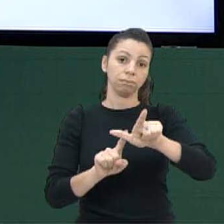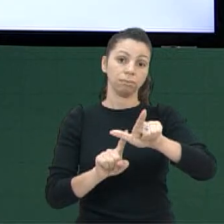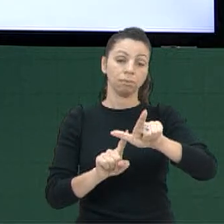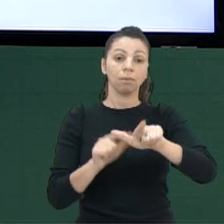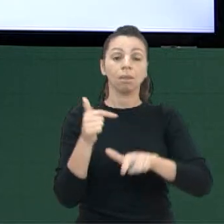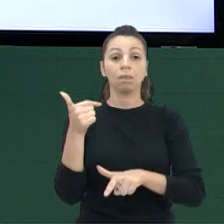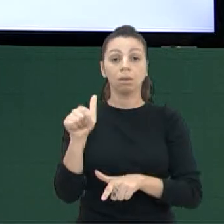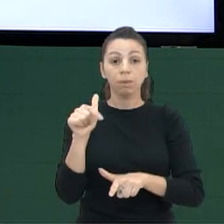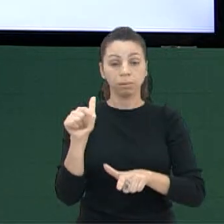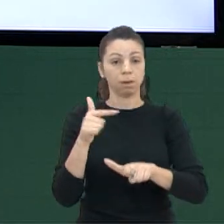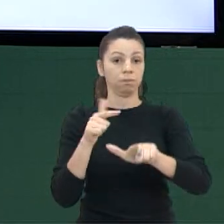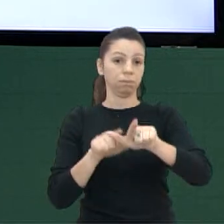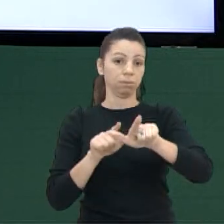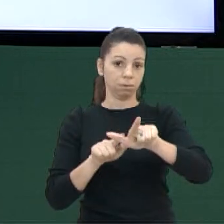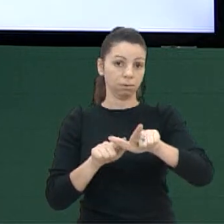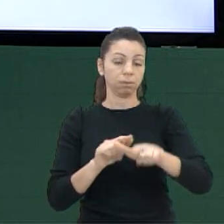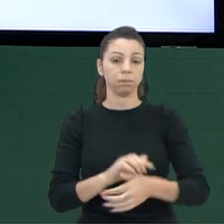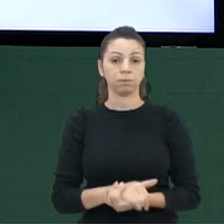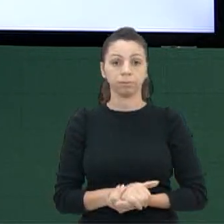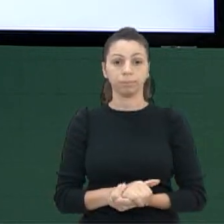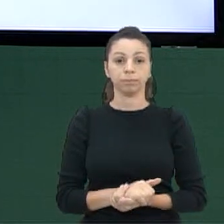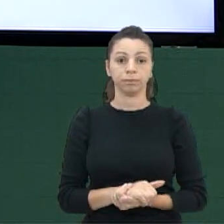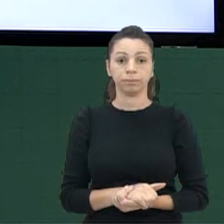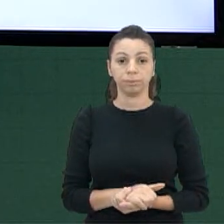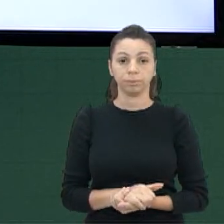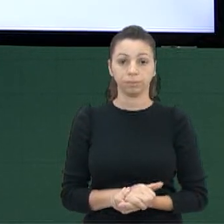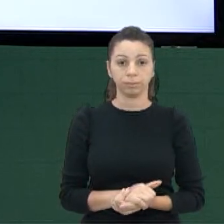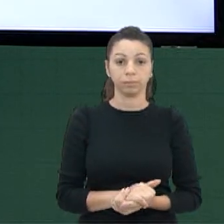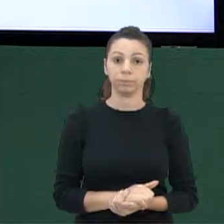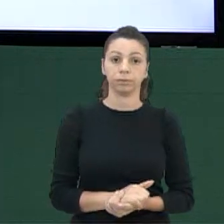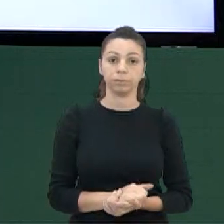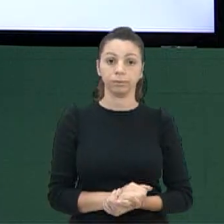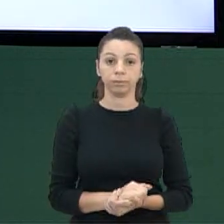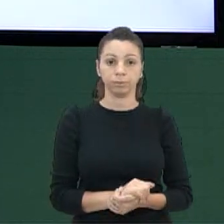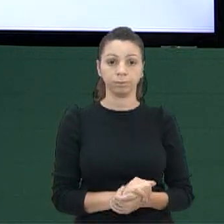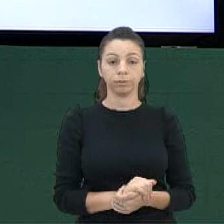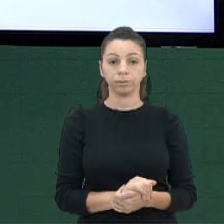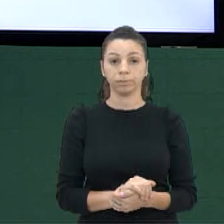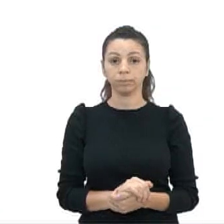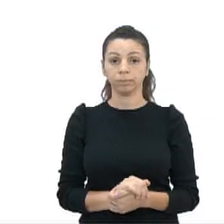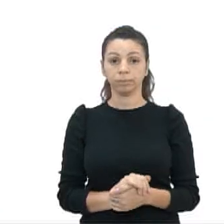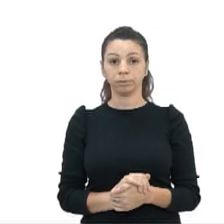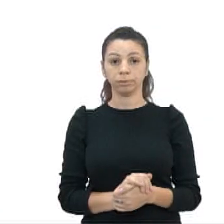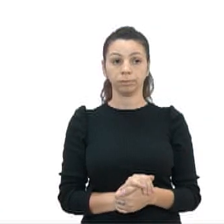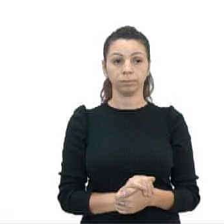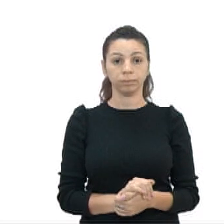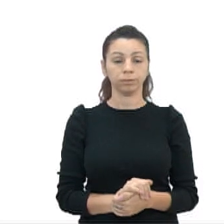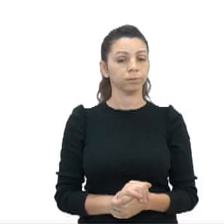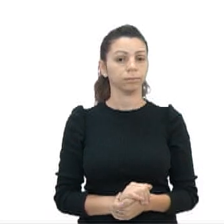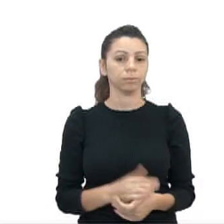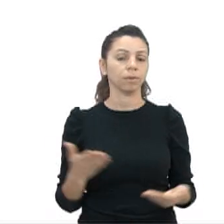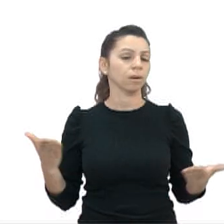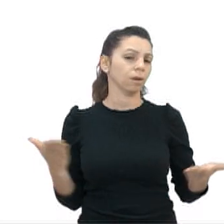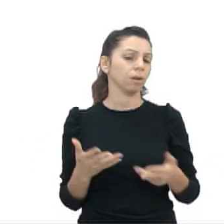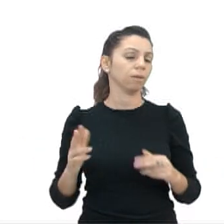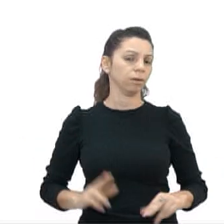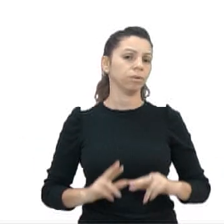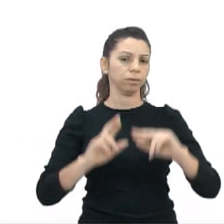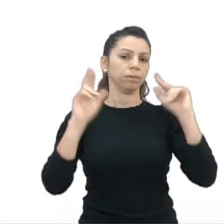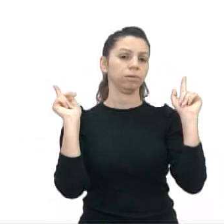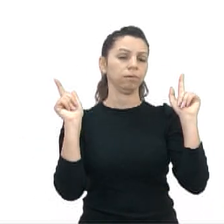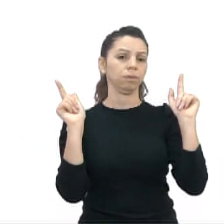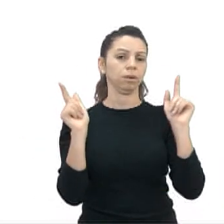a parte algébrica. Vamos continuar? Olha lá. E agora, diferente